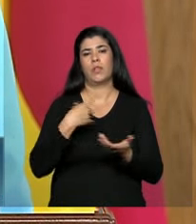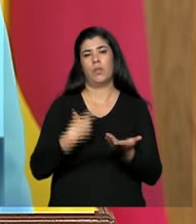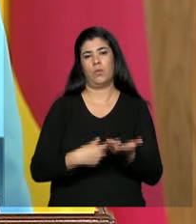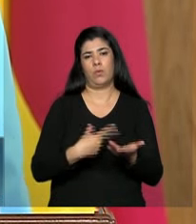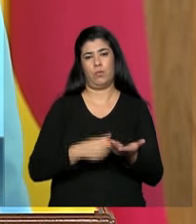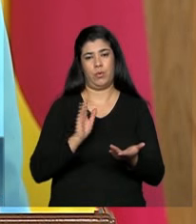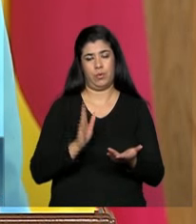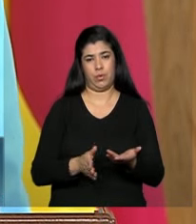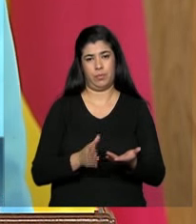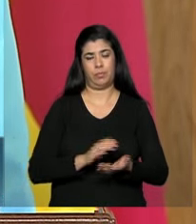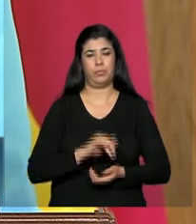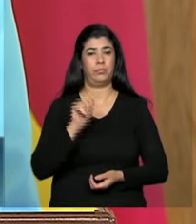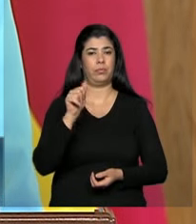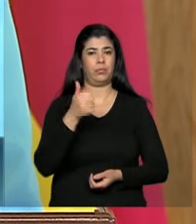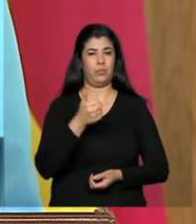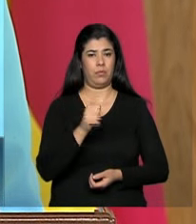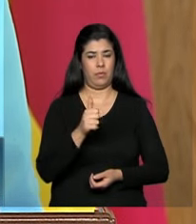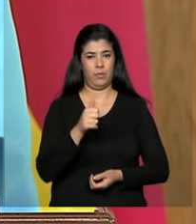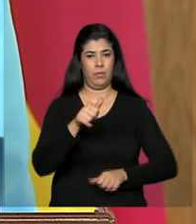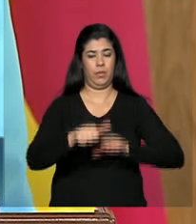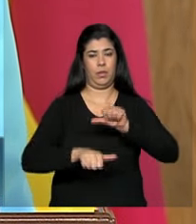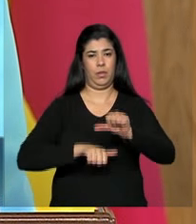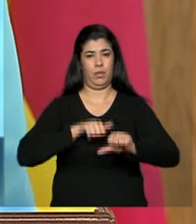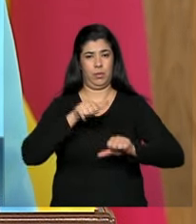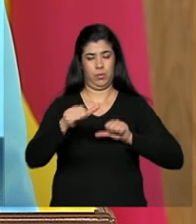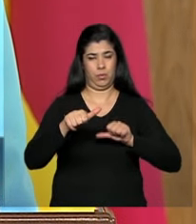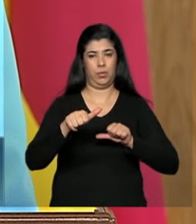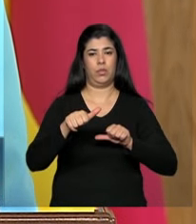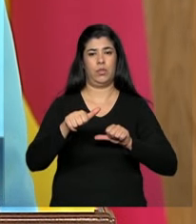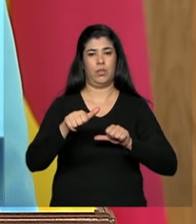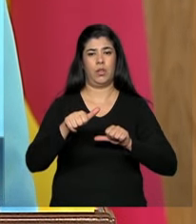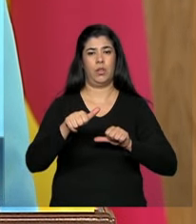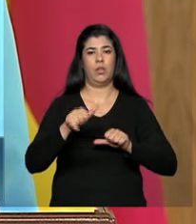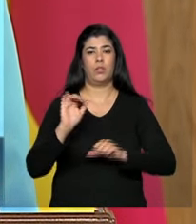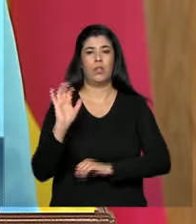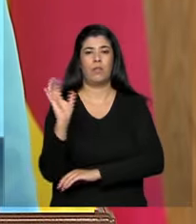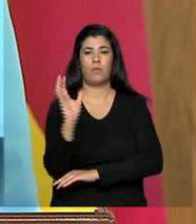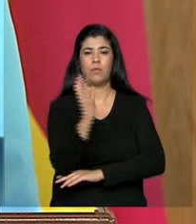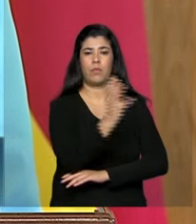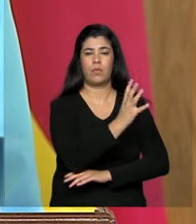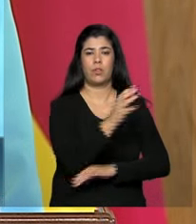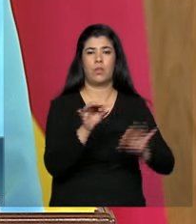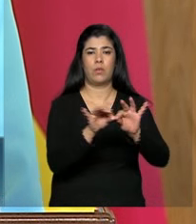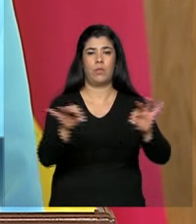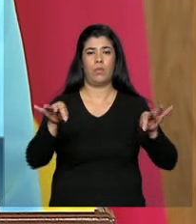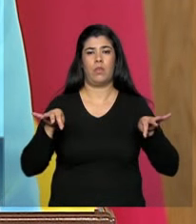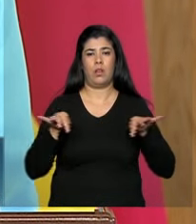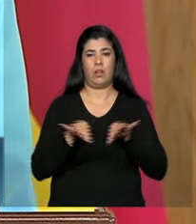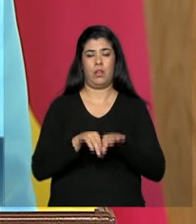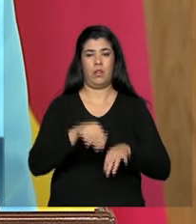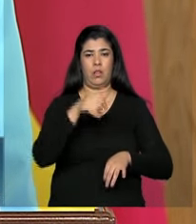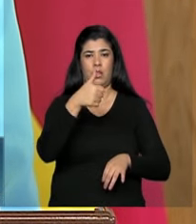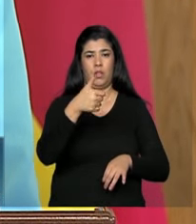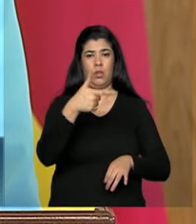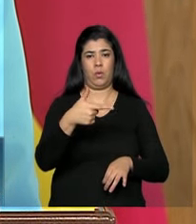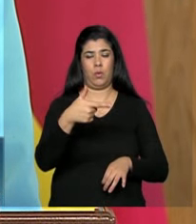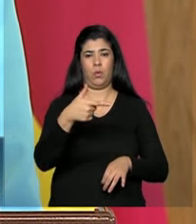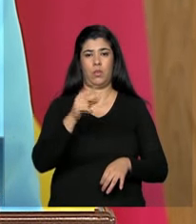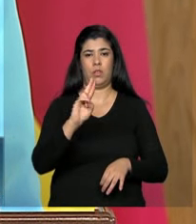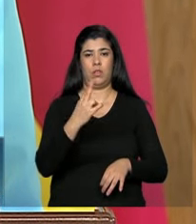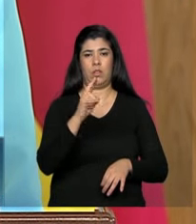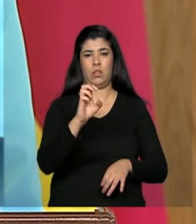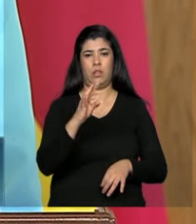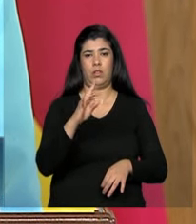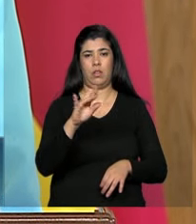compromissos. Primeiro, a restauração e recuperação florestal de 12 milhões de hectares. Segundo, o